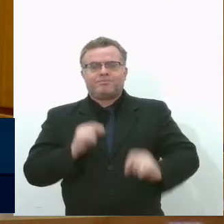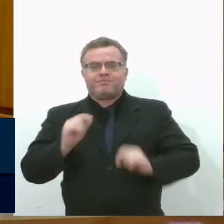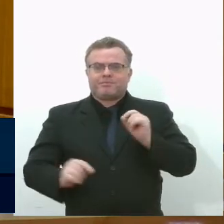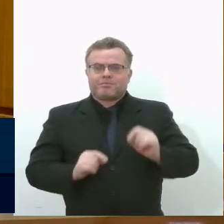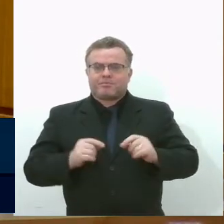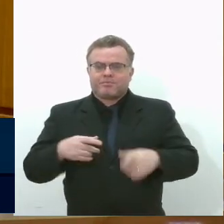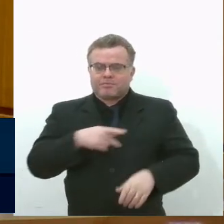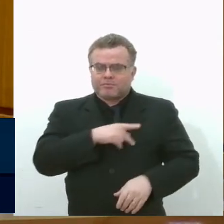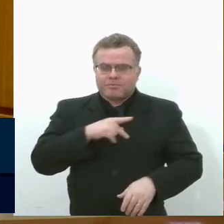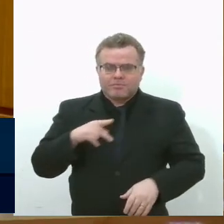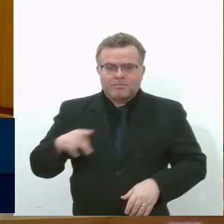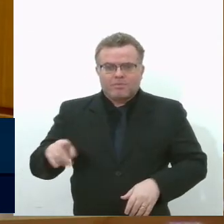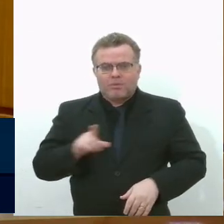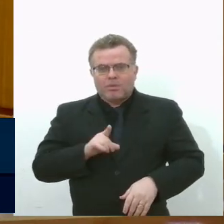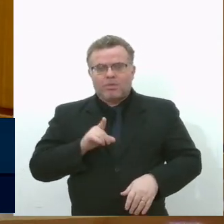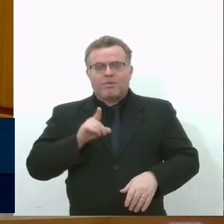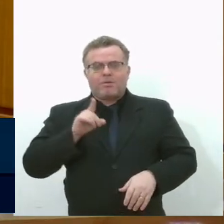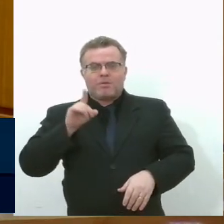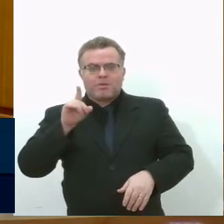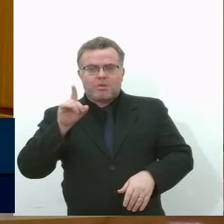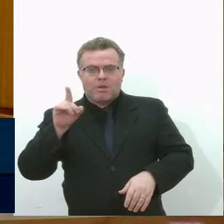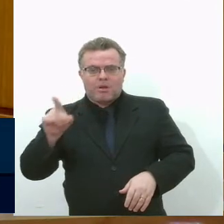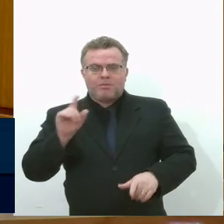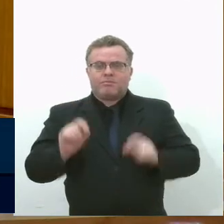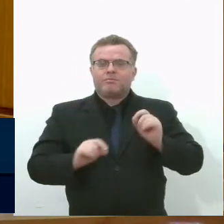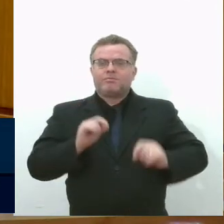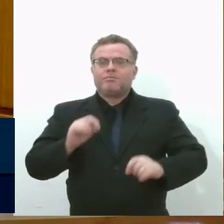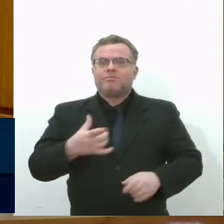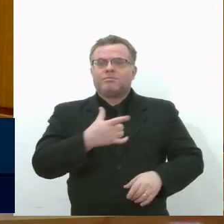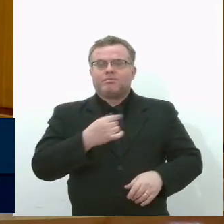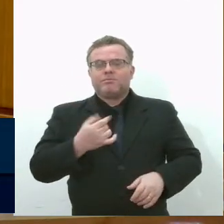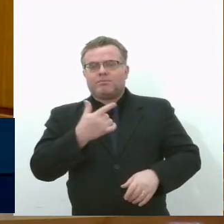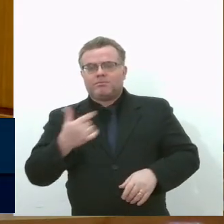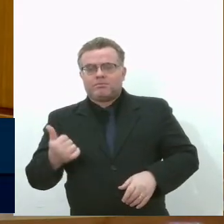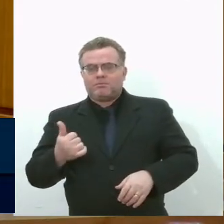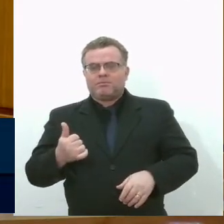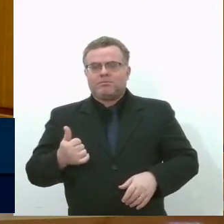da República, portanto, do Brasil, de 2021.